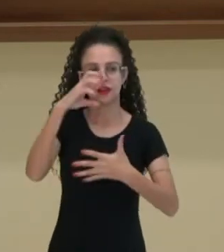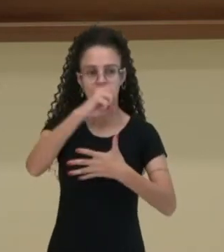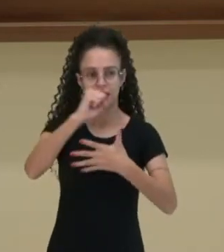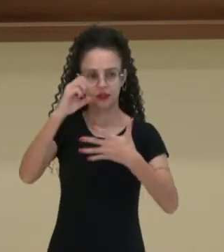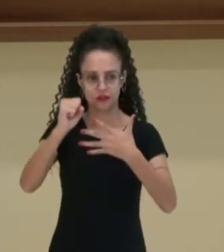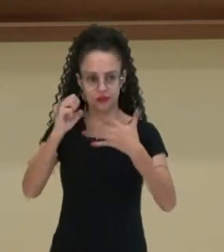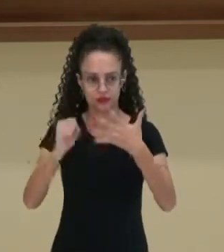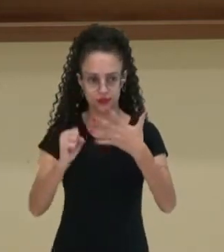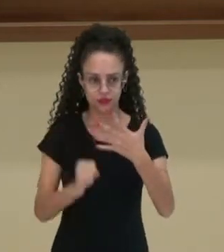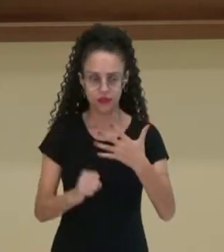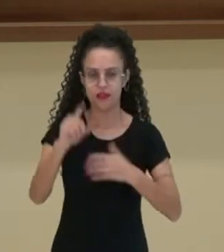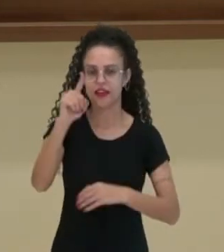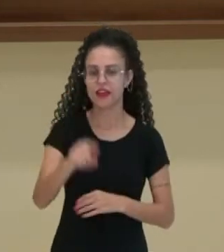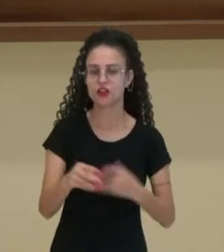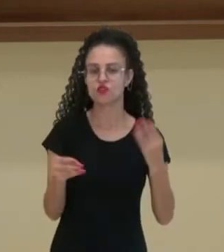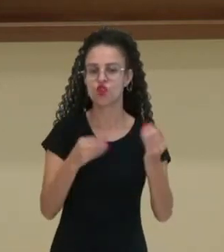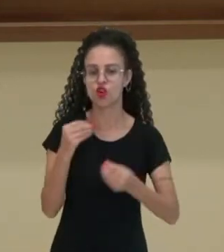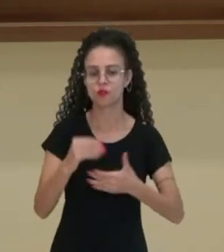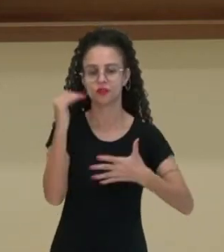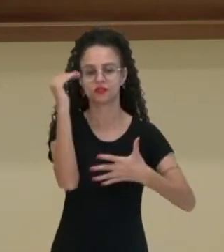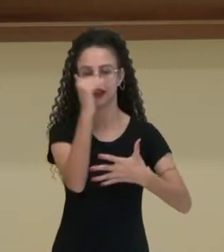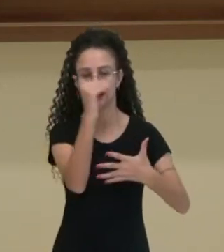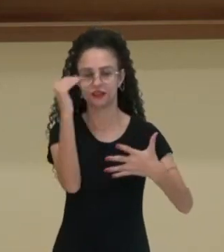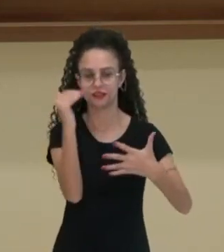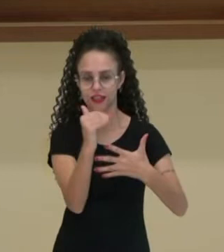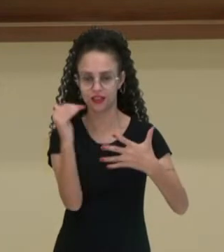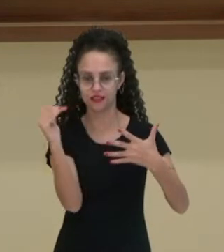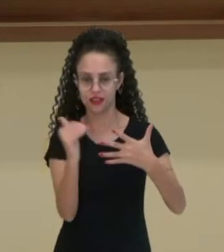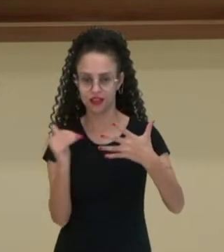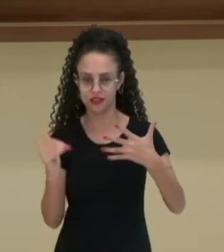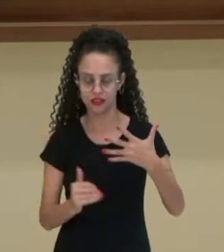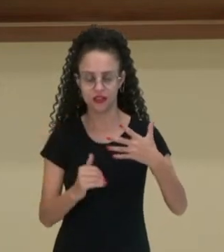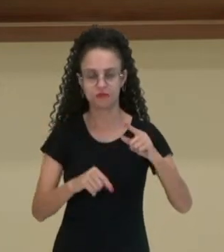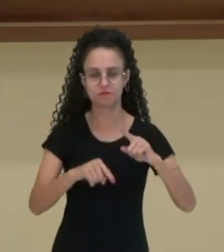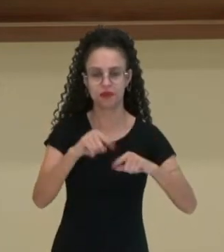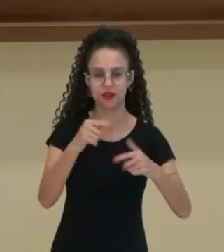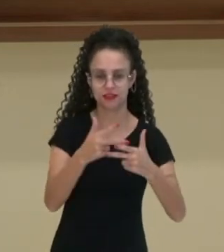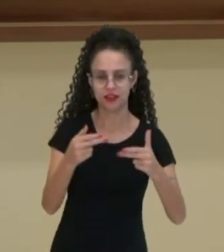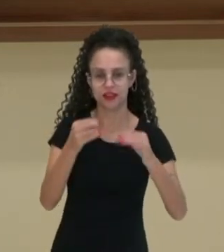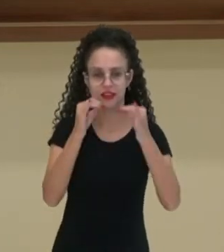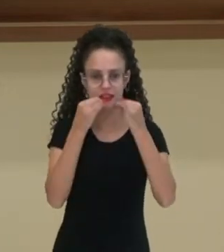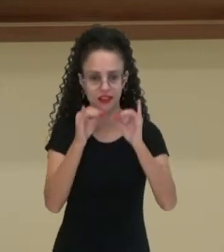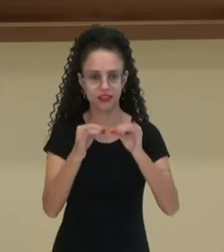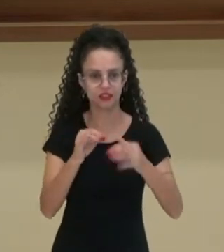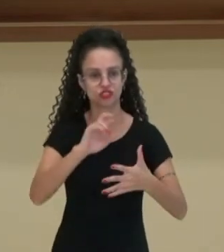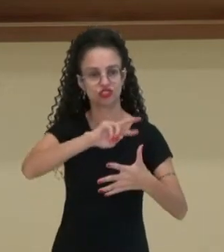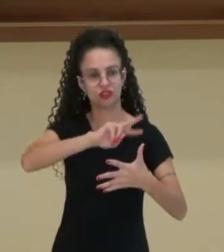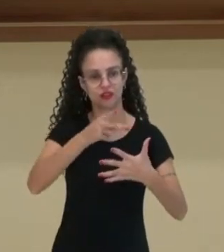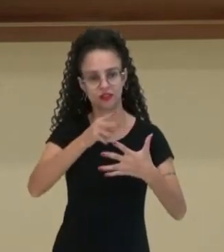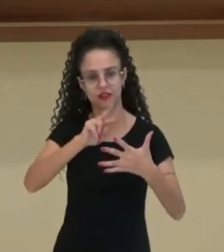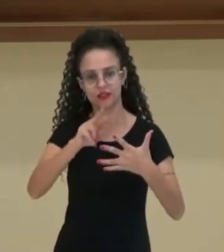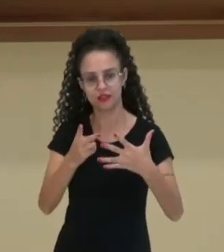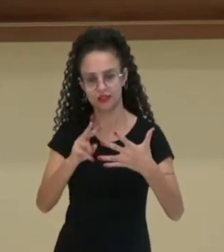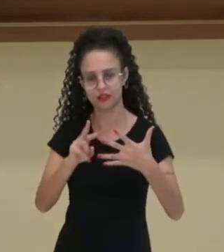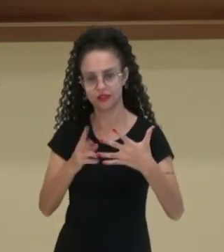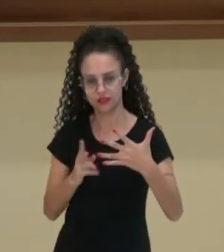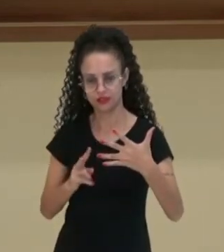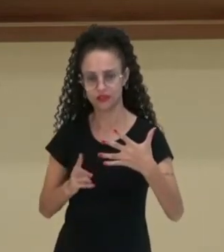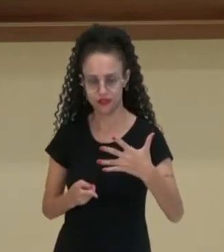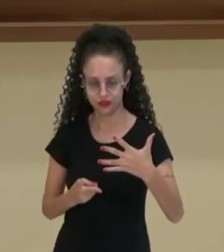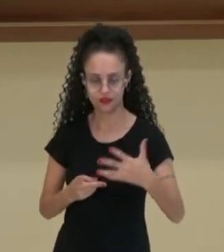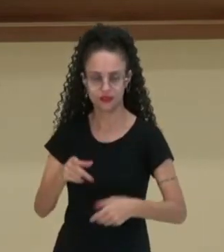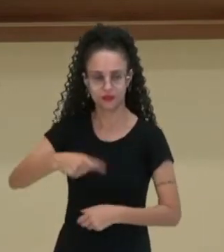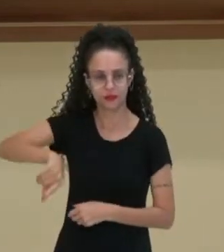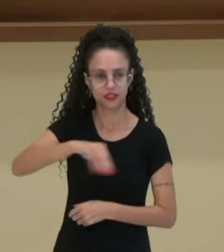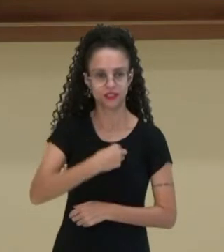é a sequência, né? Uma transferência de matéria e energia entre os seres vivos.